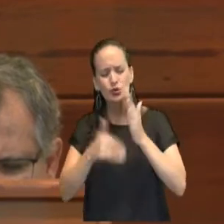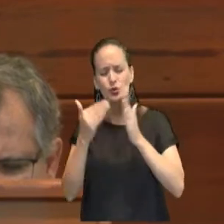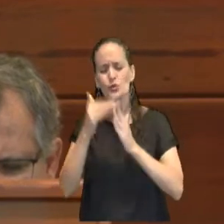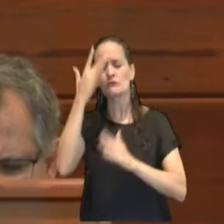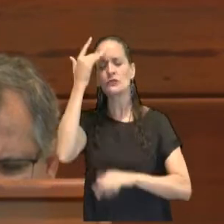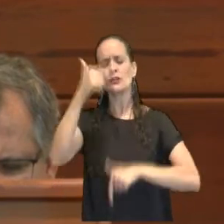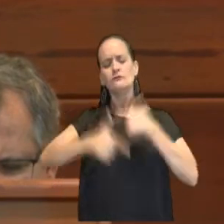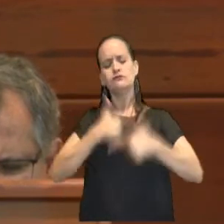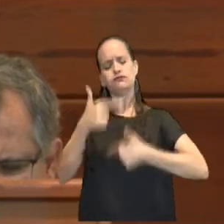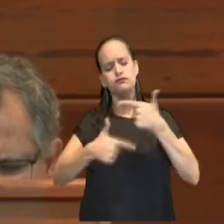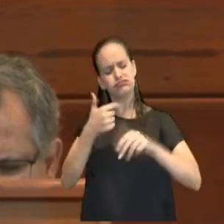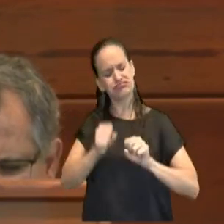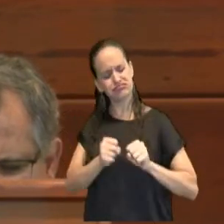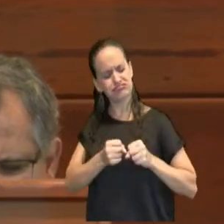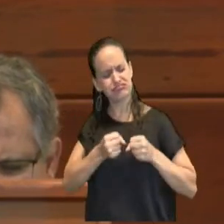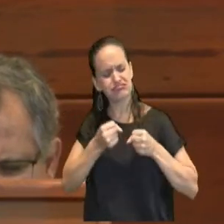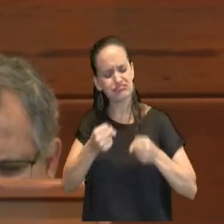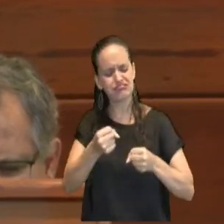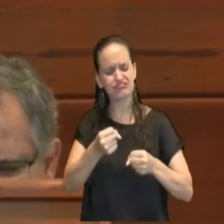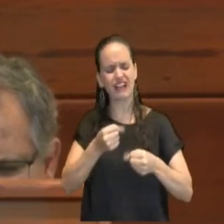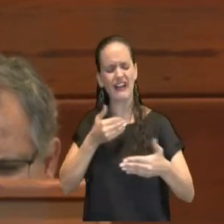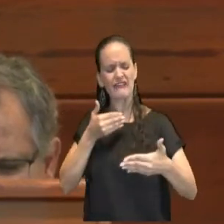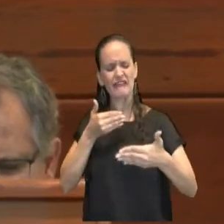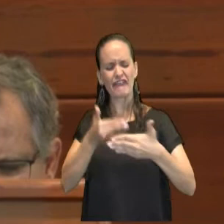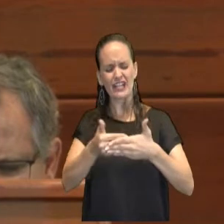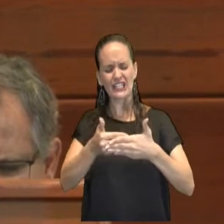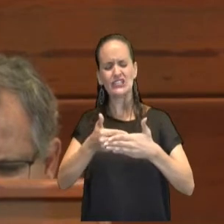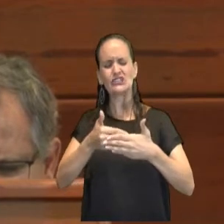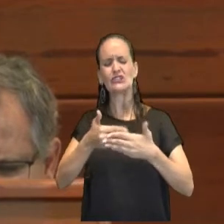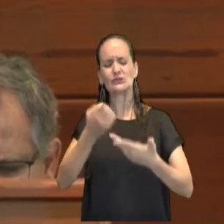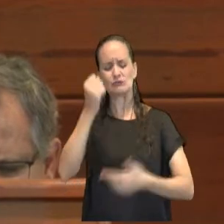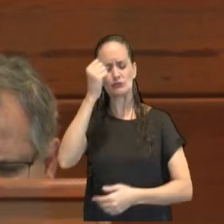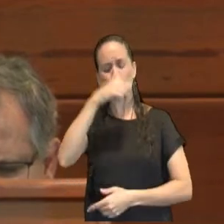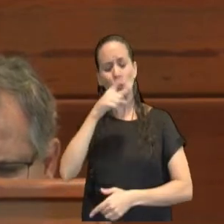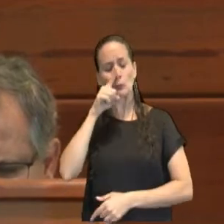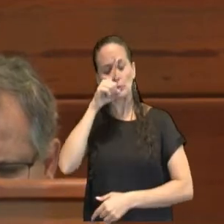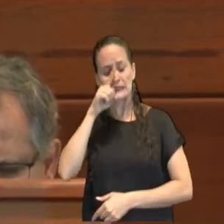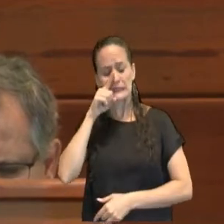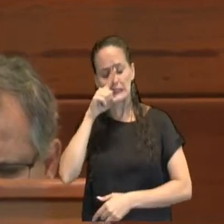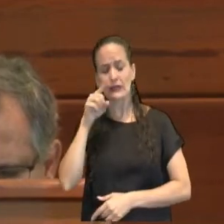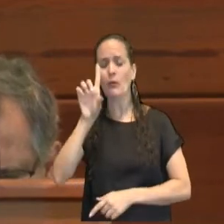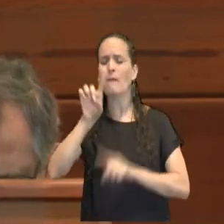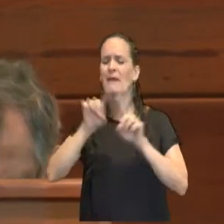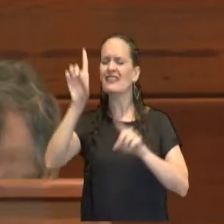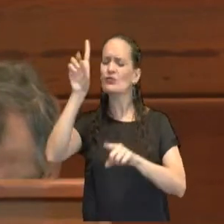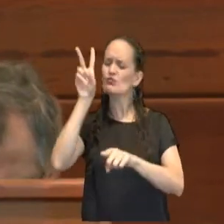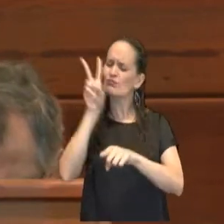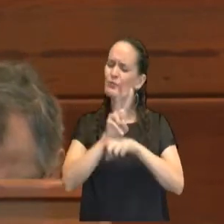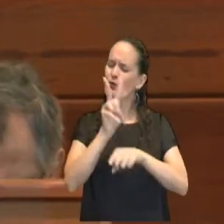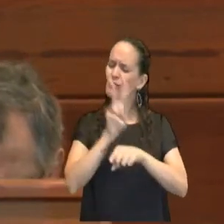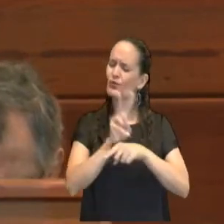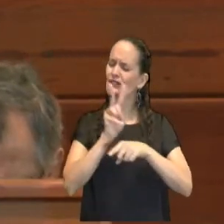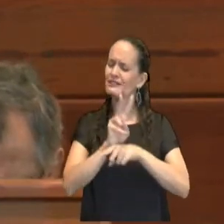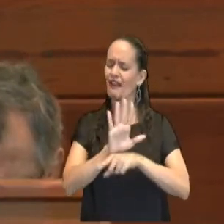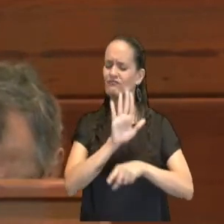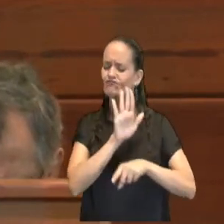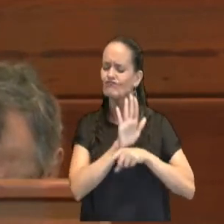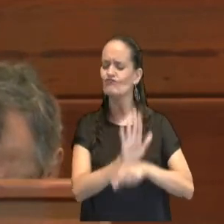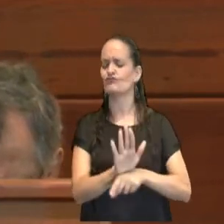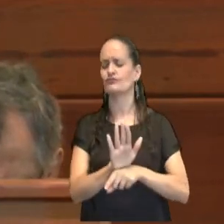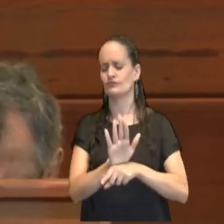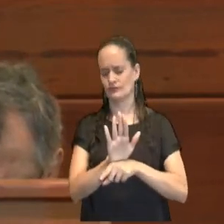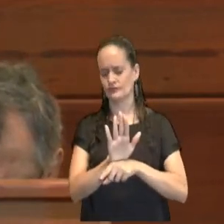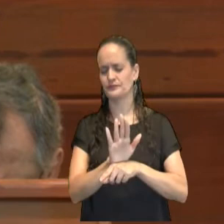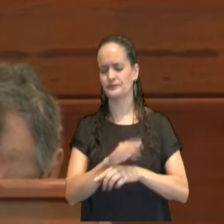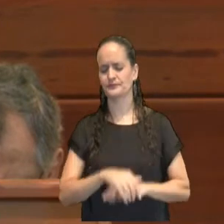estão trabalhando, ó Deus, em risco, que a tua bênção de proteção, de guarda e misericórdia esteja sobre estas